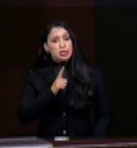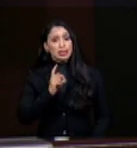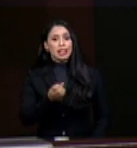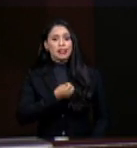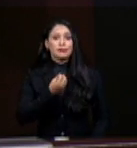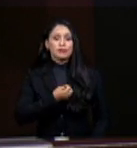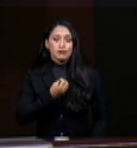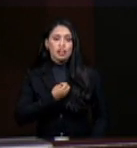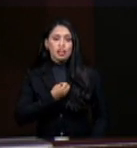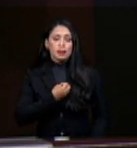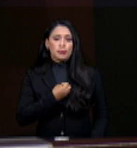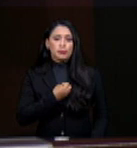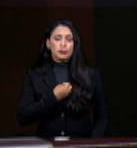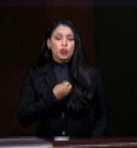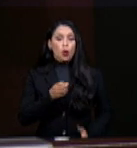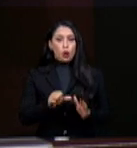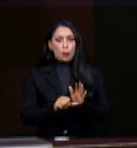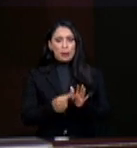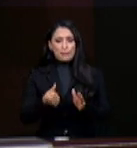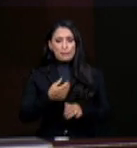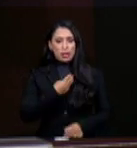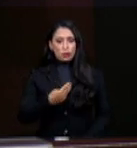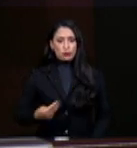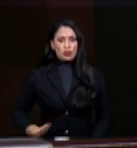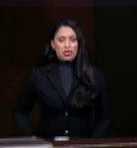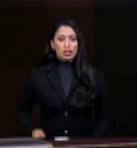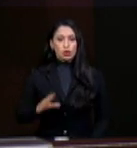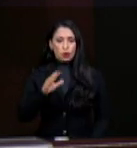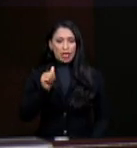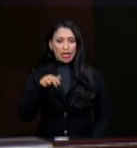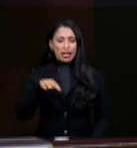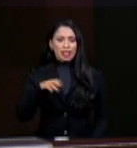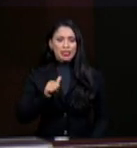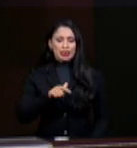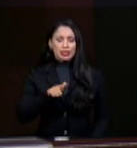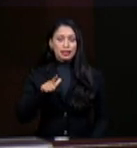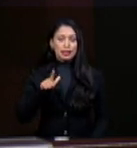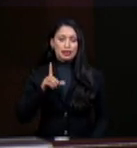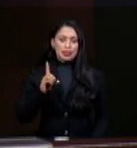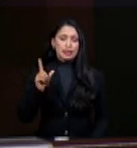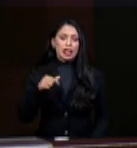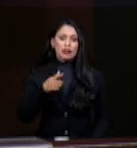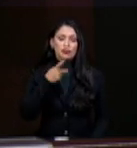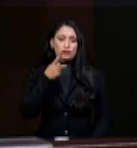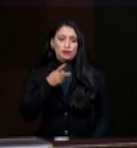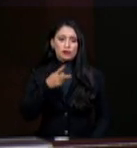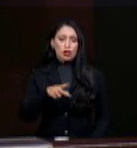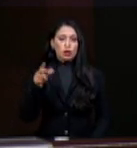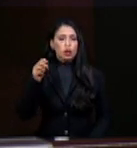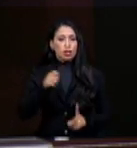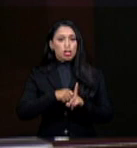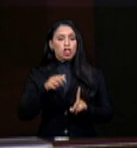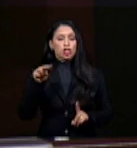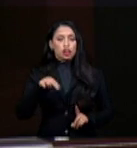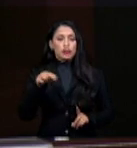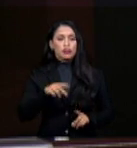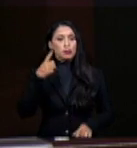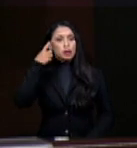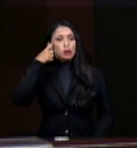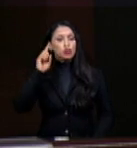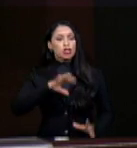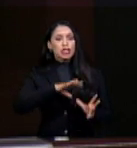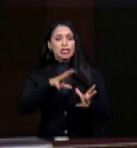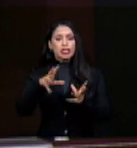o primeiro-ministro Justin Trudeau anunciou no último dia 25 de novembro em que temos o Dia Internacional